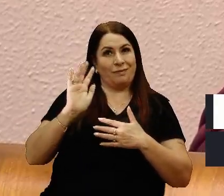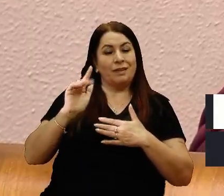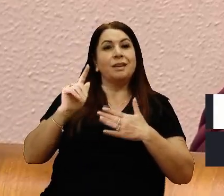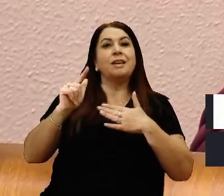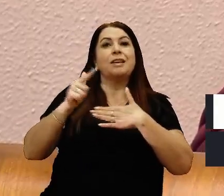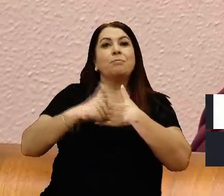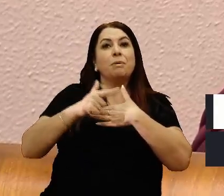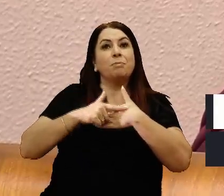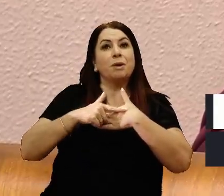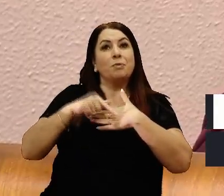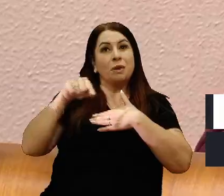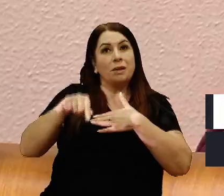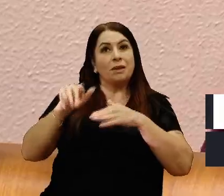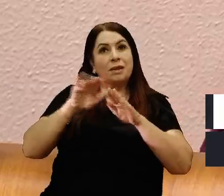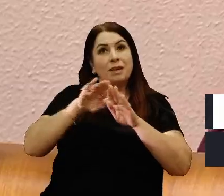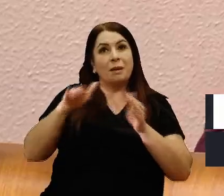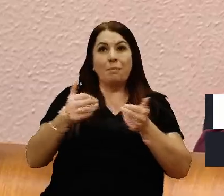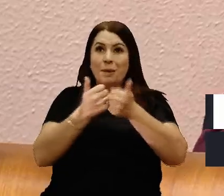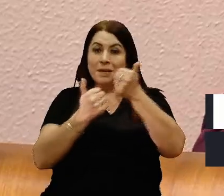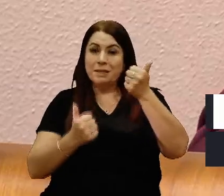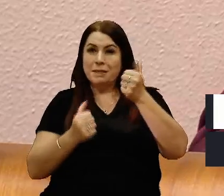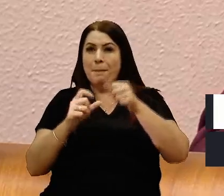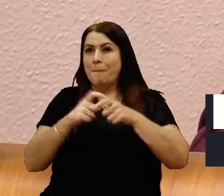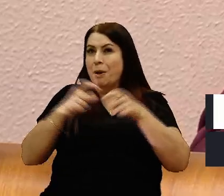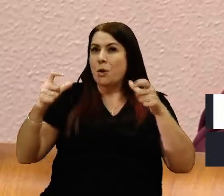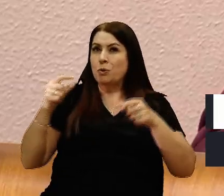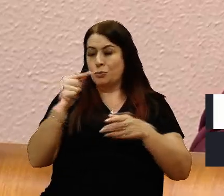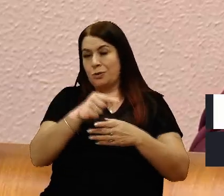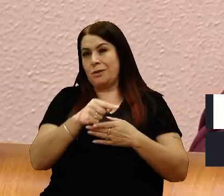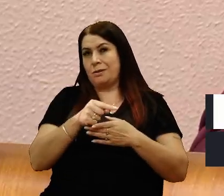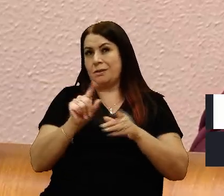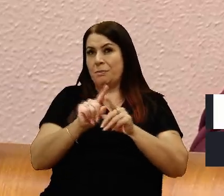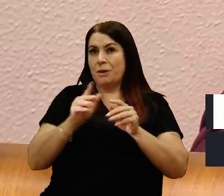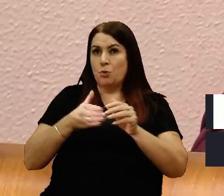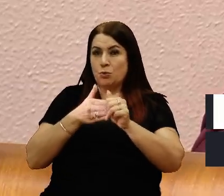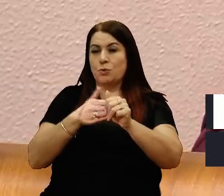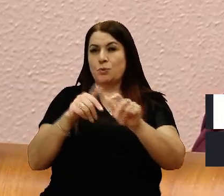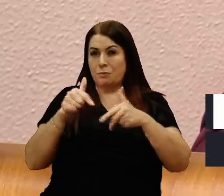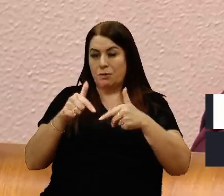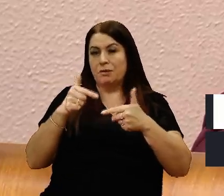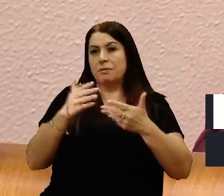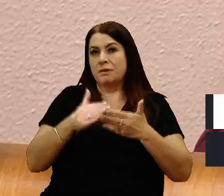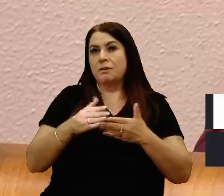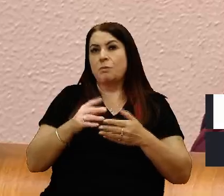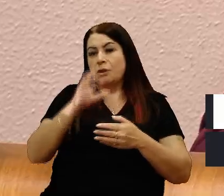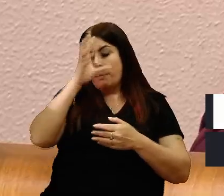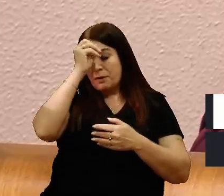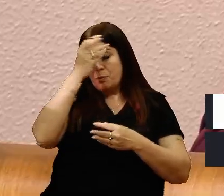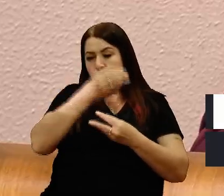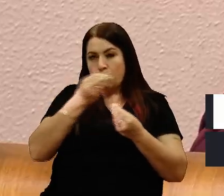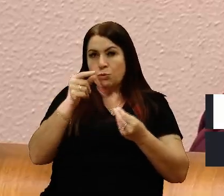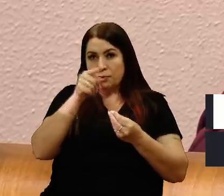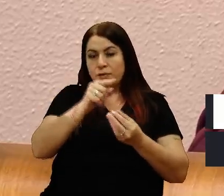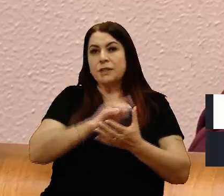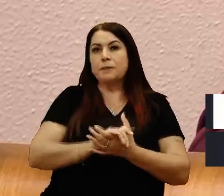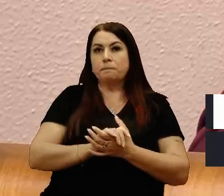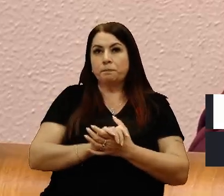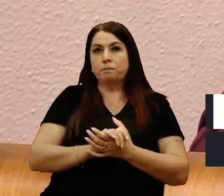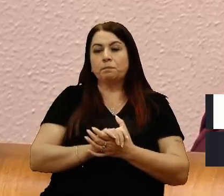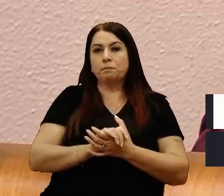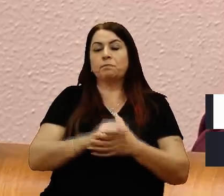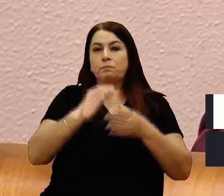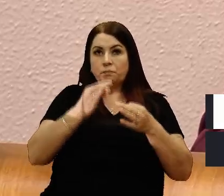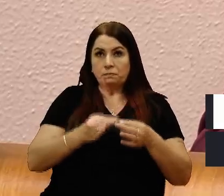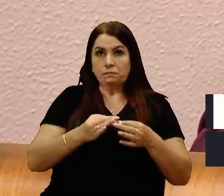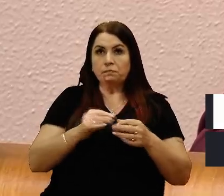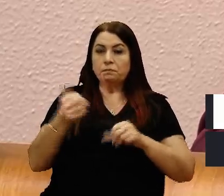mesa diretora é muito maior do que eu imaginava também na condição dos trabalhos dessa casa, então pude aprender muito com vocês e tenho